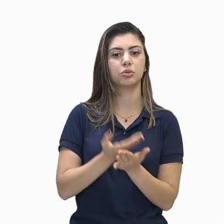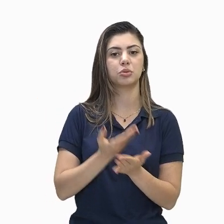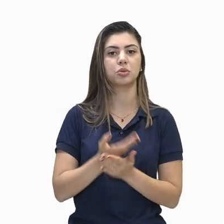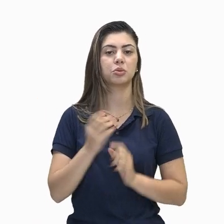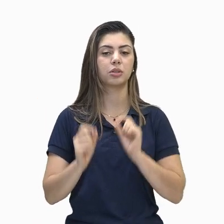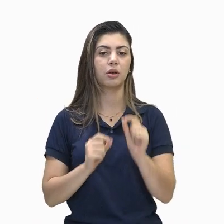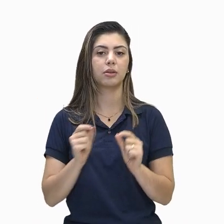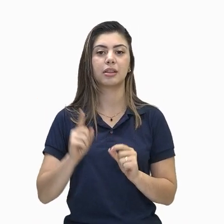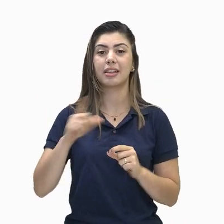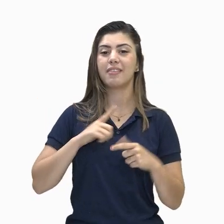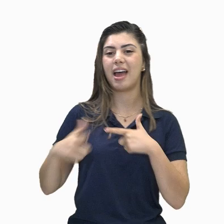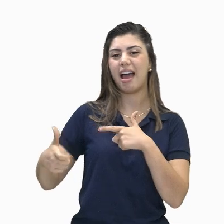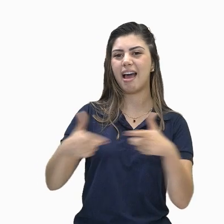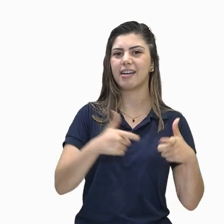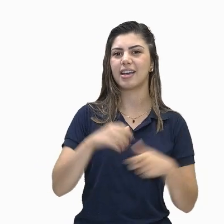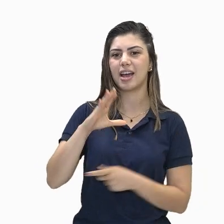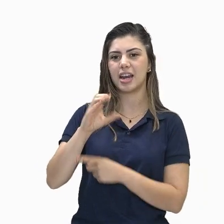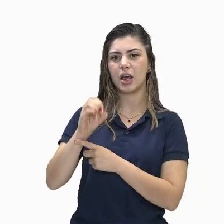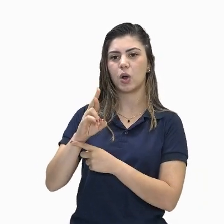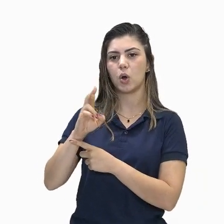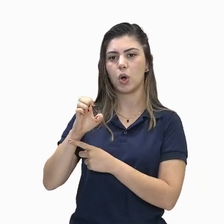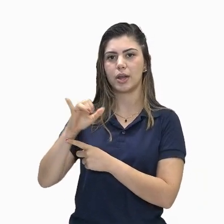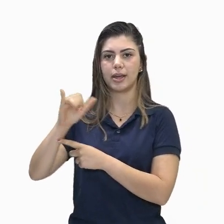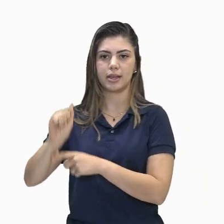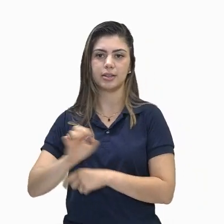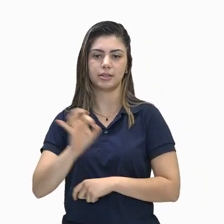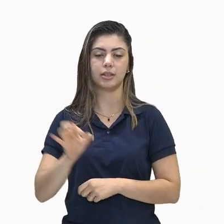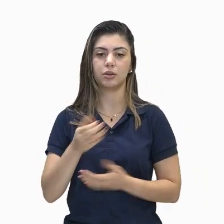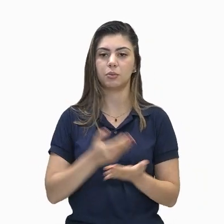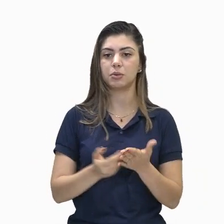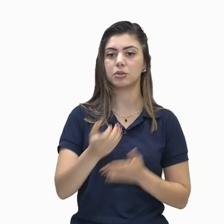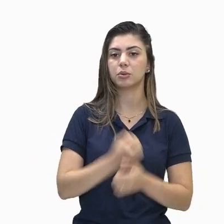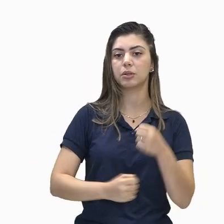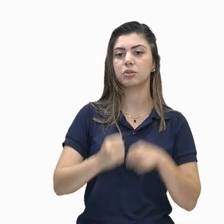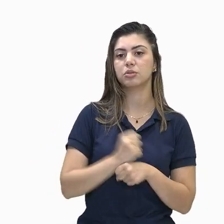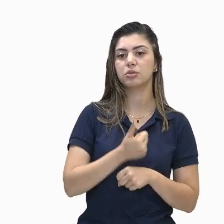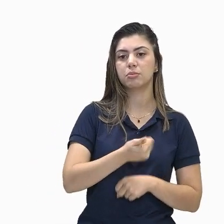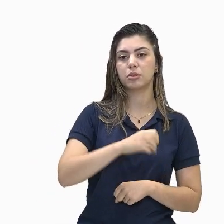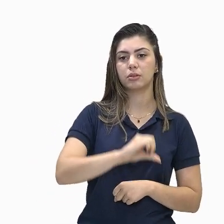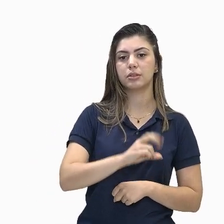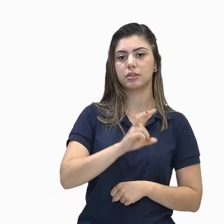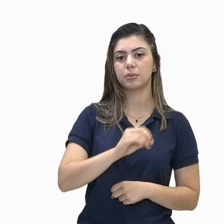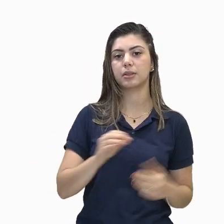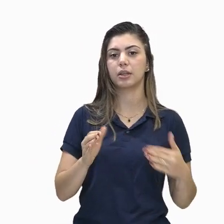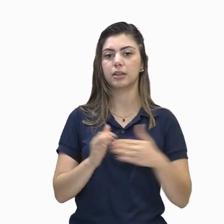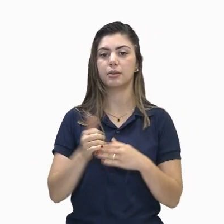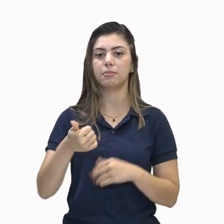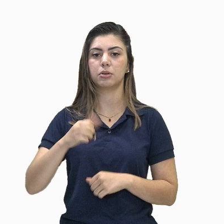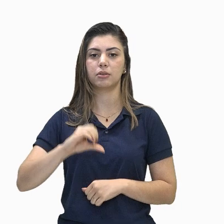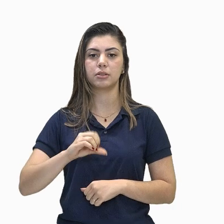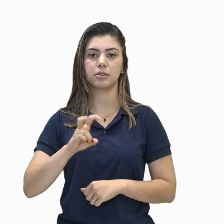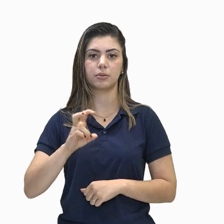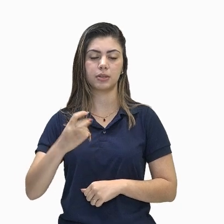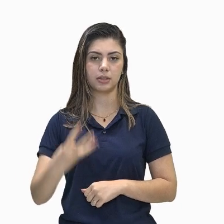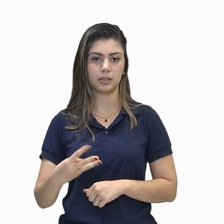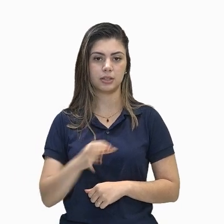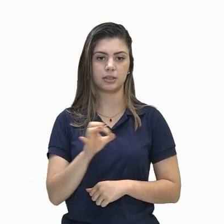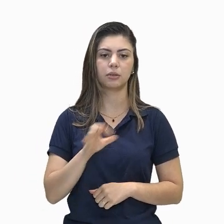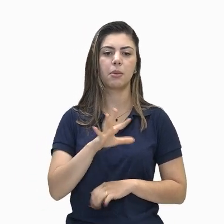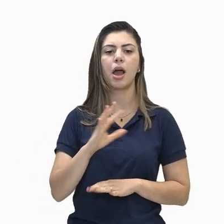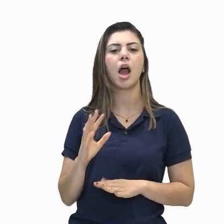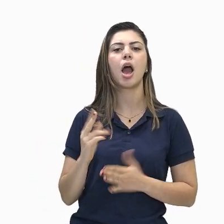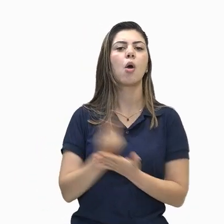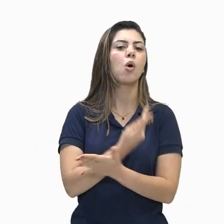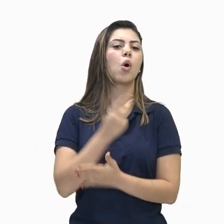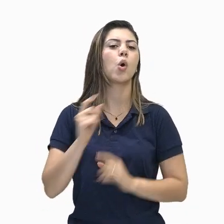anos de 1950 e 1953, mas a gente precisa entender um pouquinho desse contexto, certo?